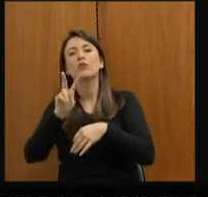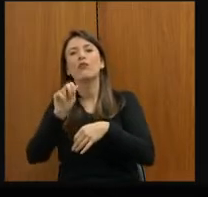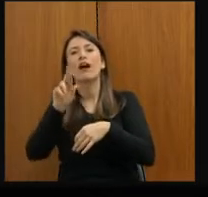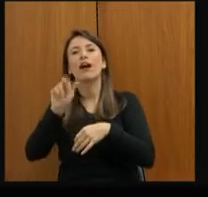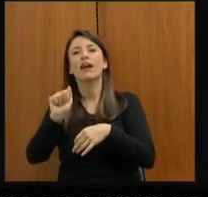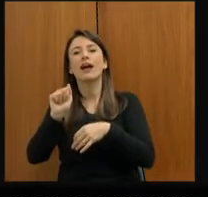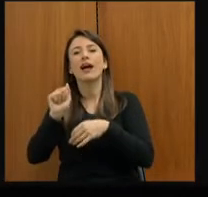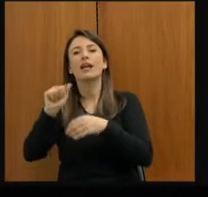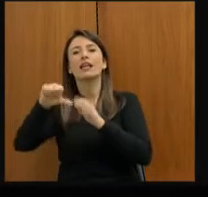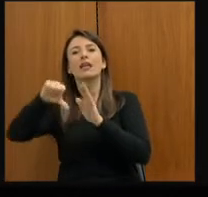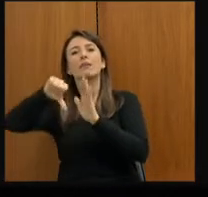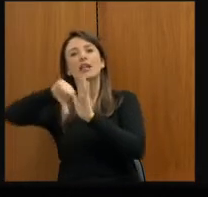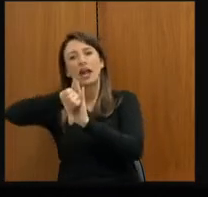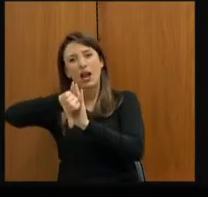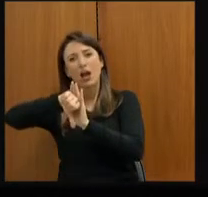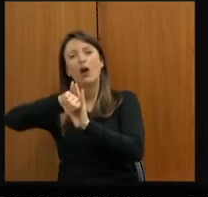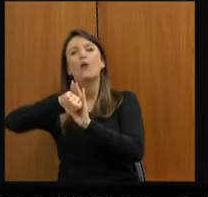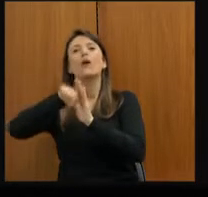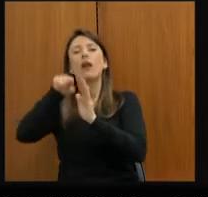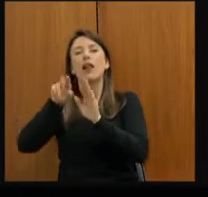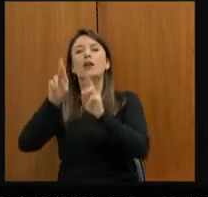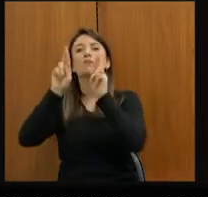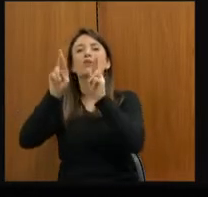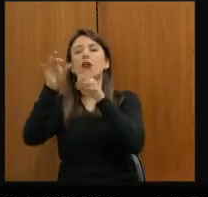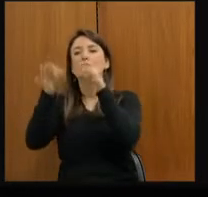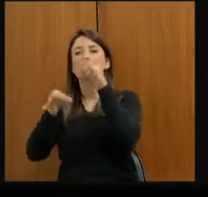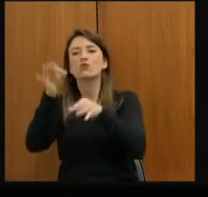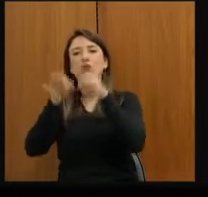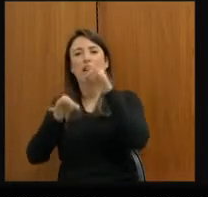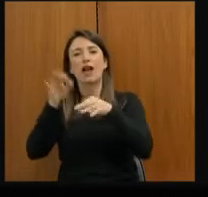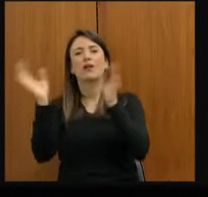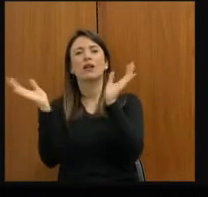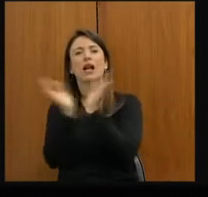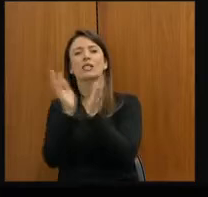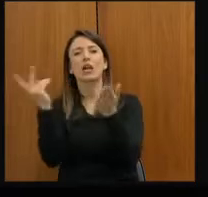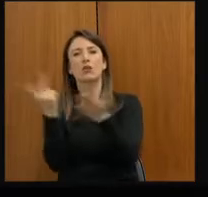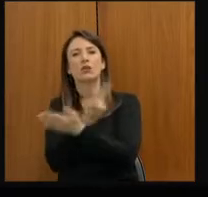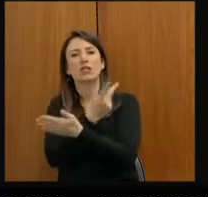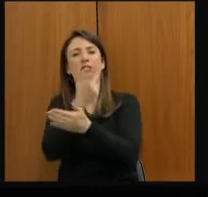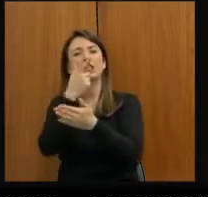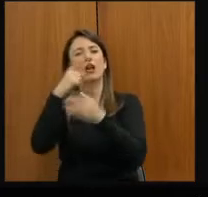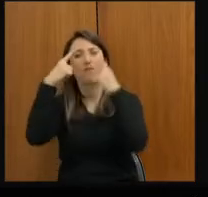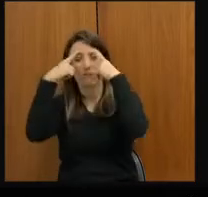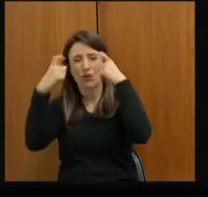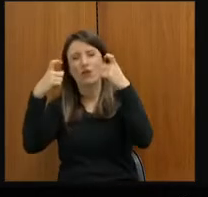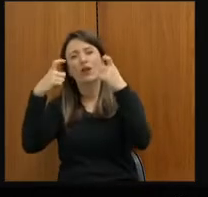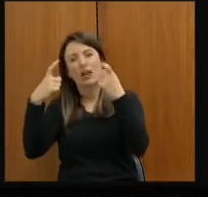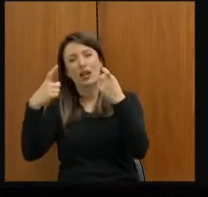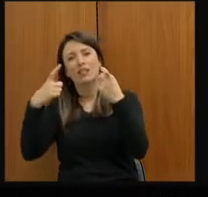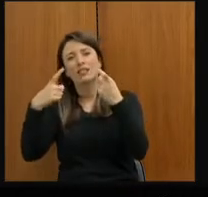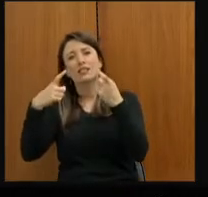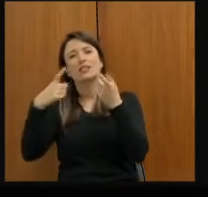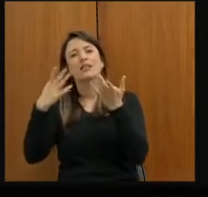julgar os casos a festa a Lei Maria da Penha essa esse número é assustador